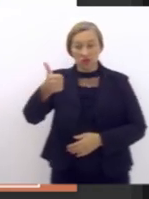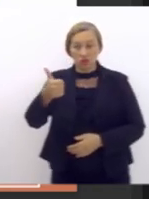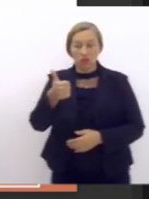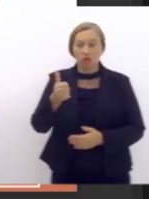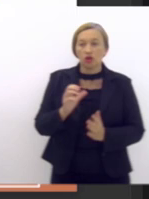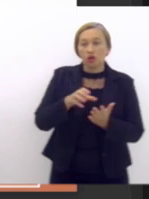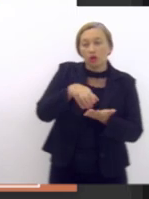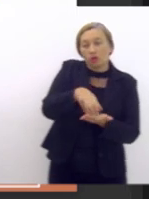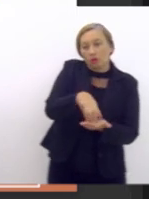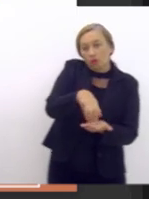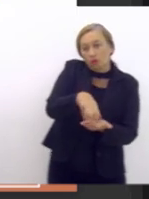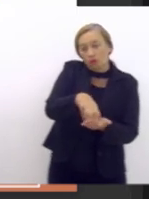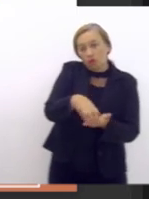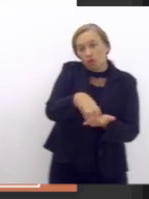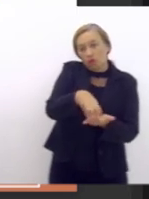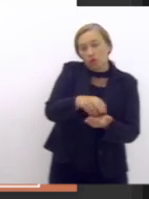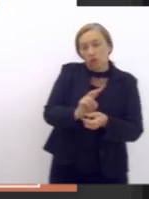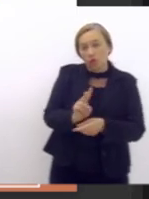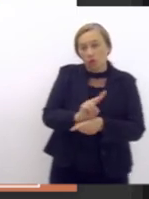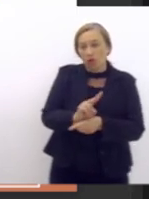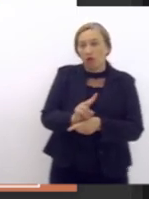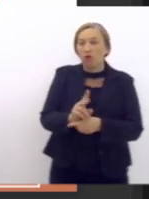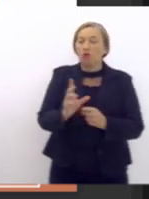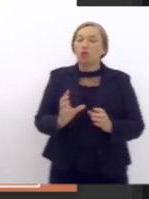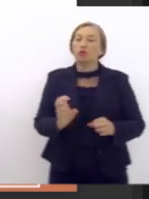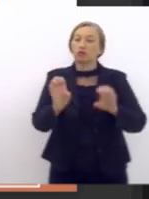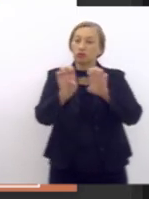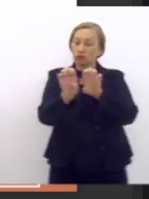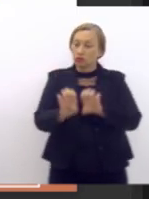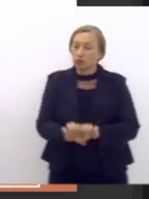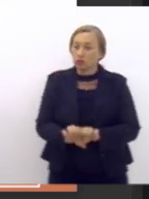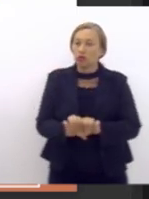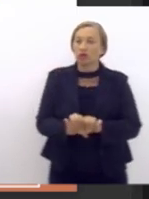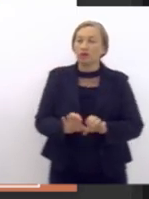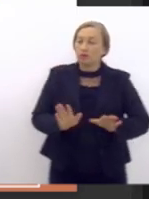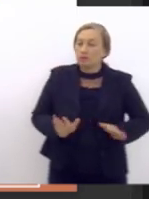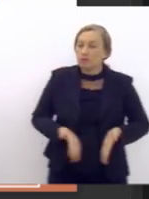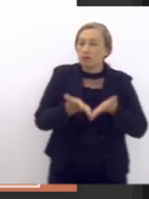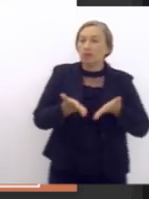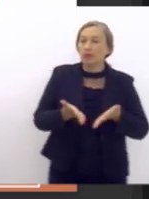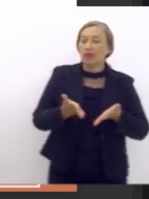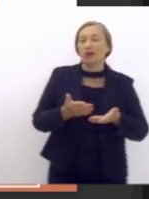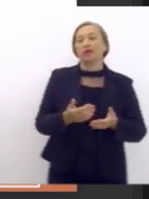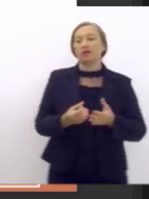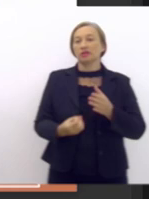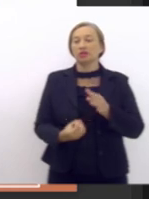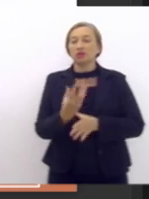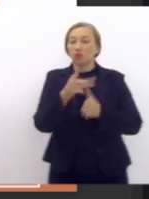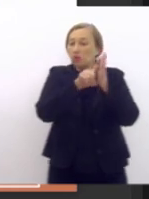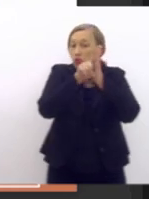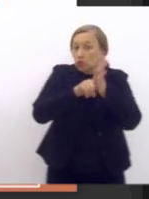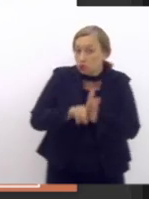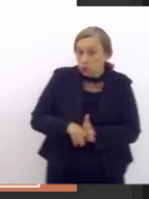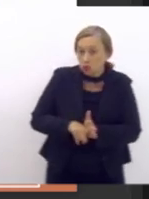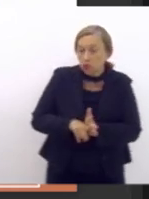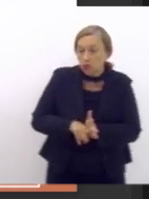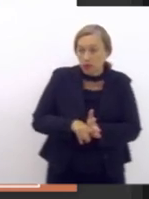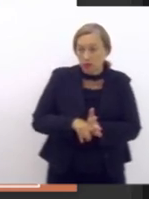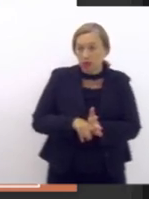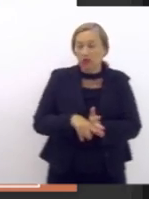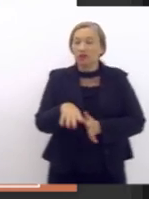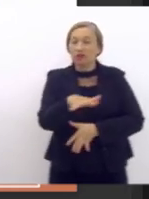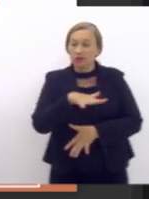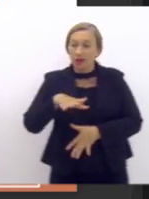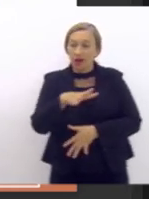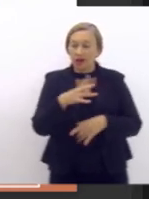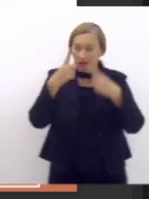observatório, com esse eixo de pesquisa, tenta justamente impulsionar, realizar pesquisas nessa seara